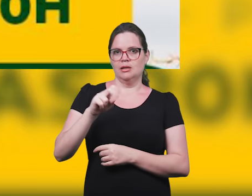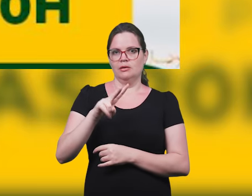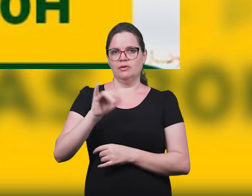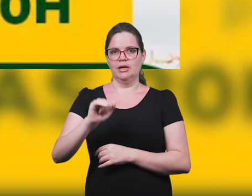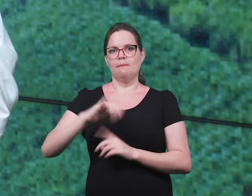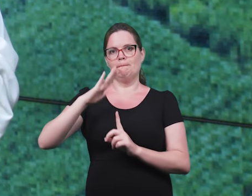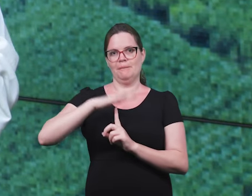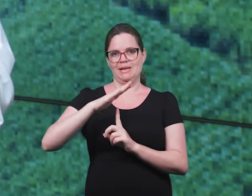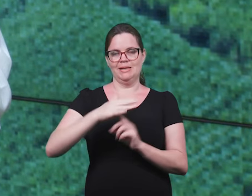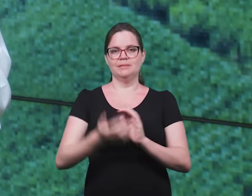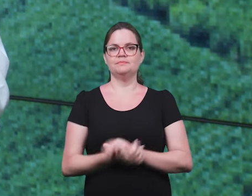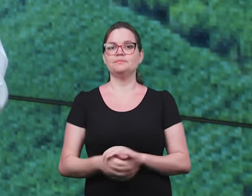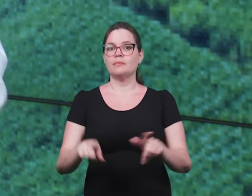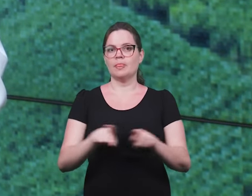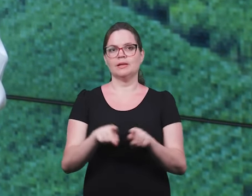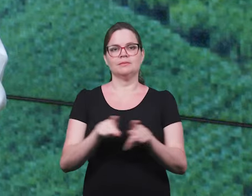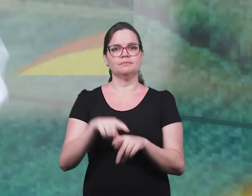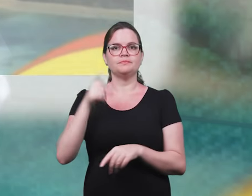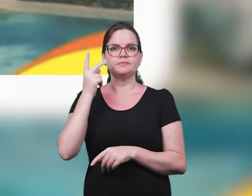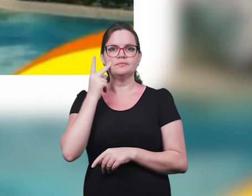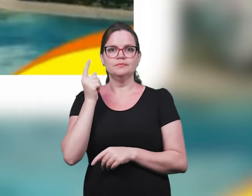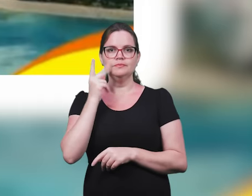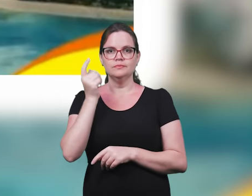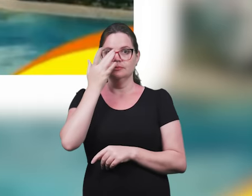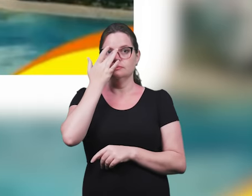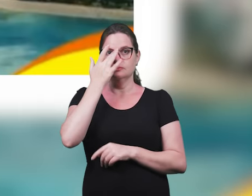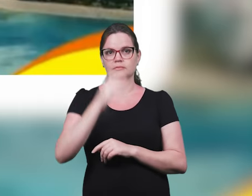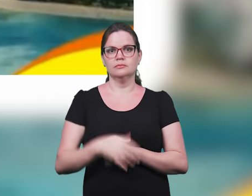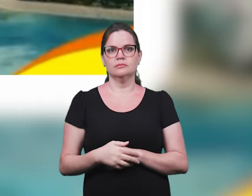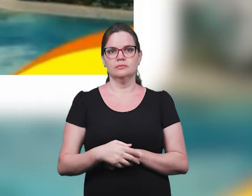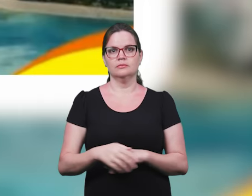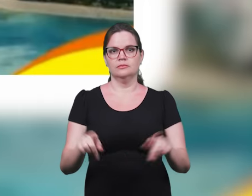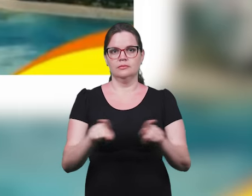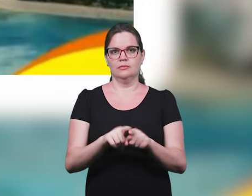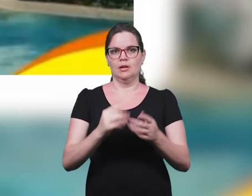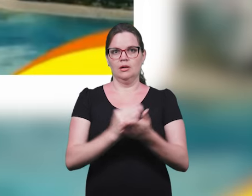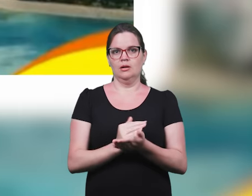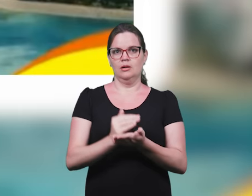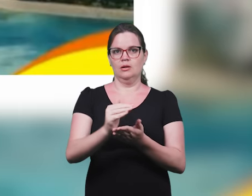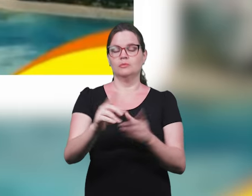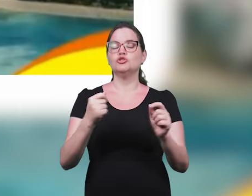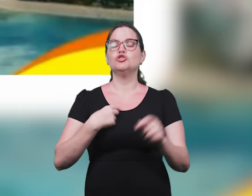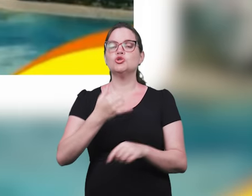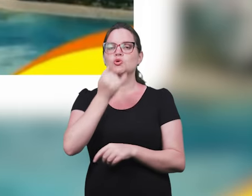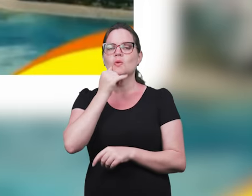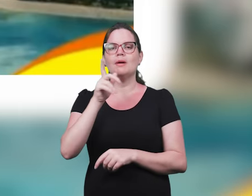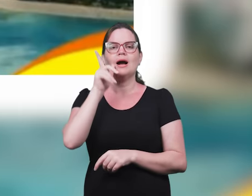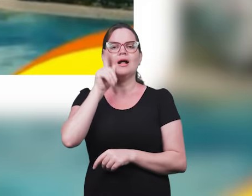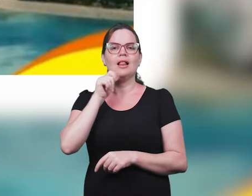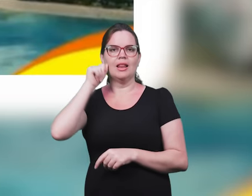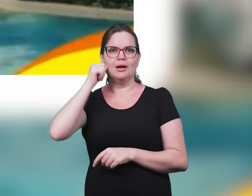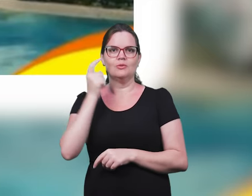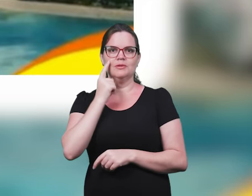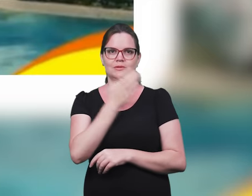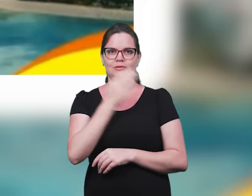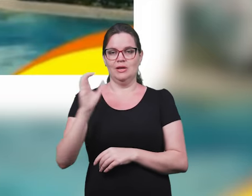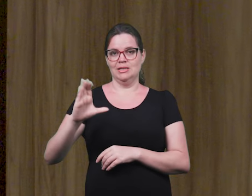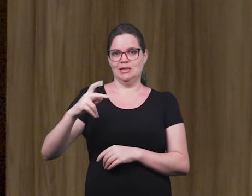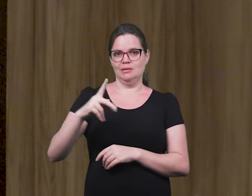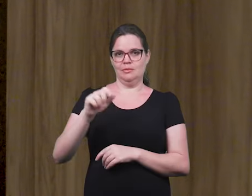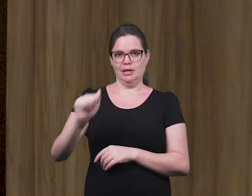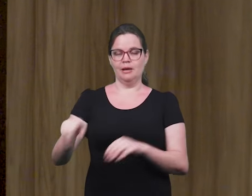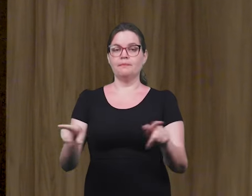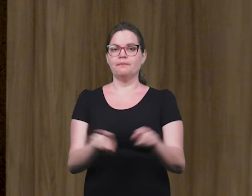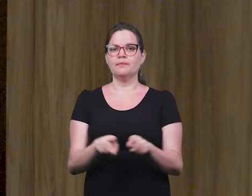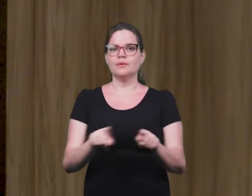Paranavaí, Paraná. Em Maceió, no dia 26 de novembro, inicia o Congresso Nordestino de Produção Animal.